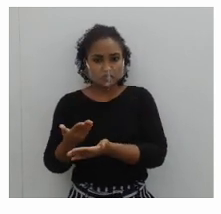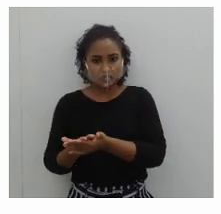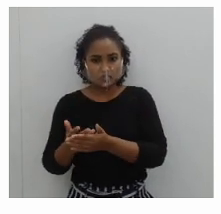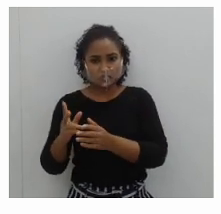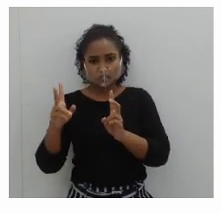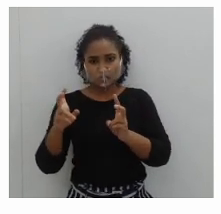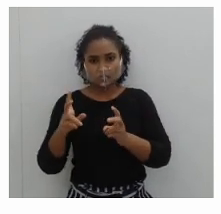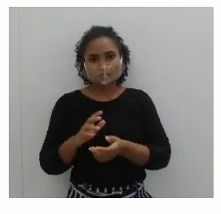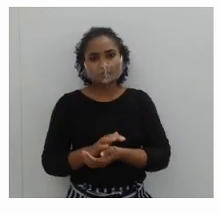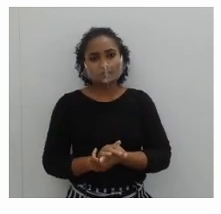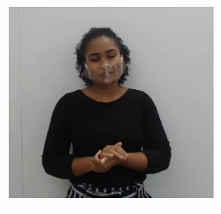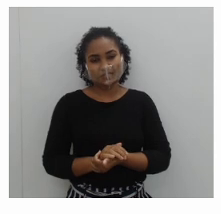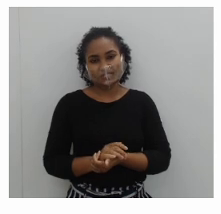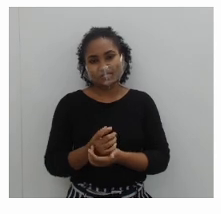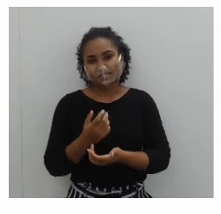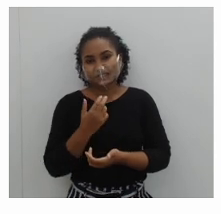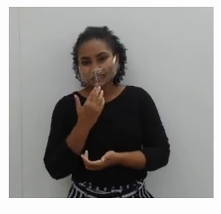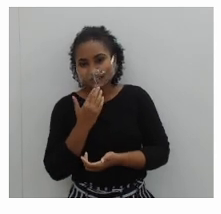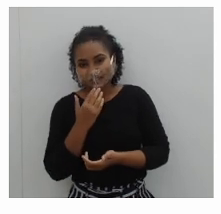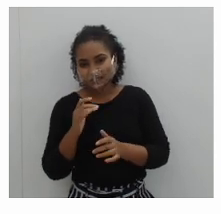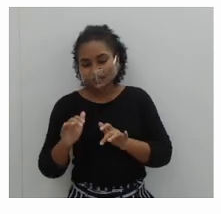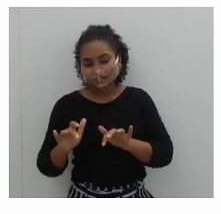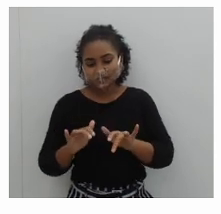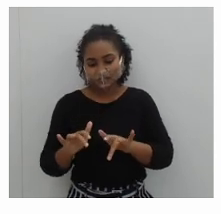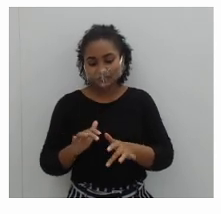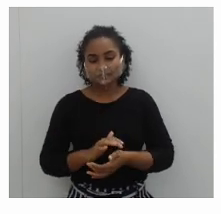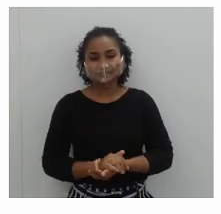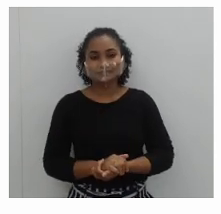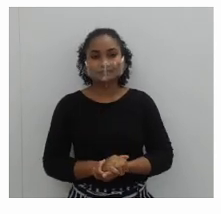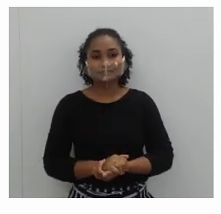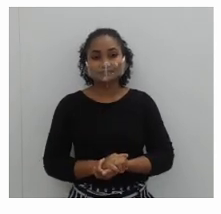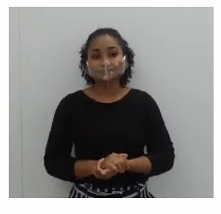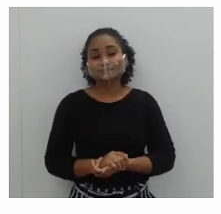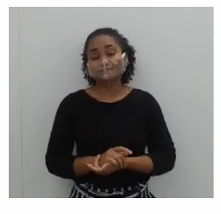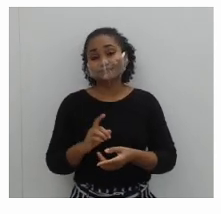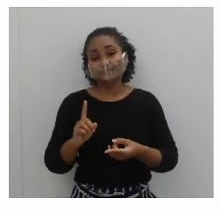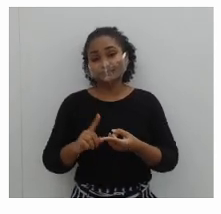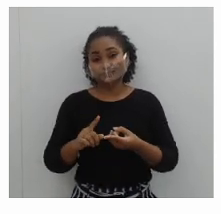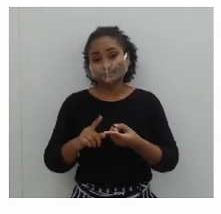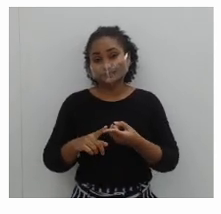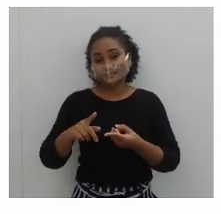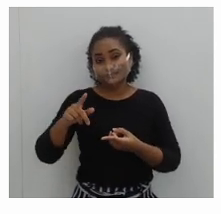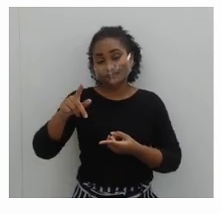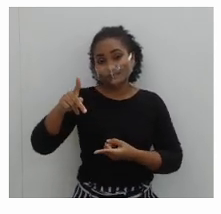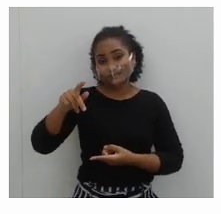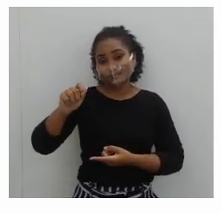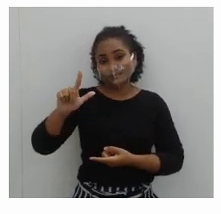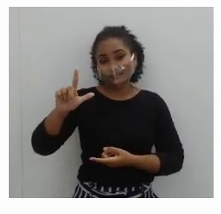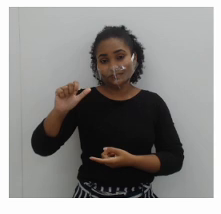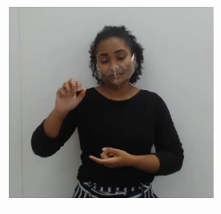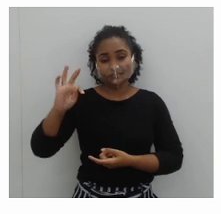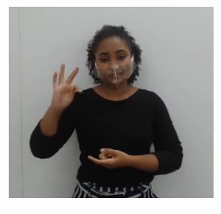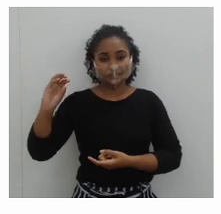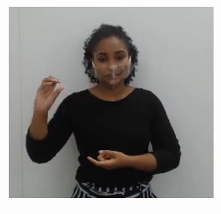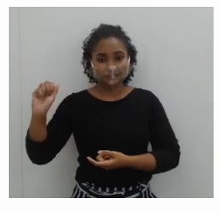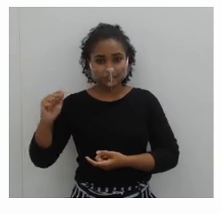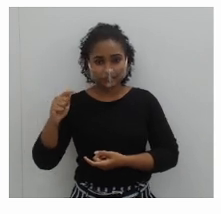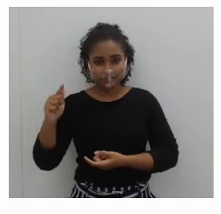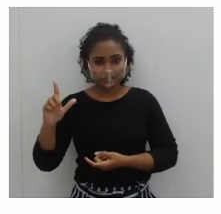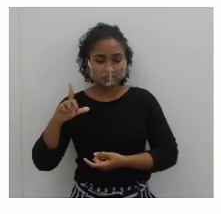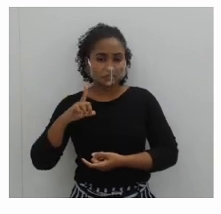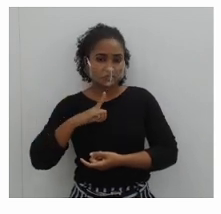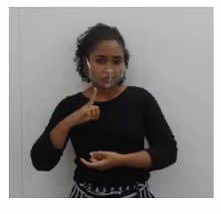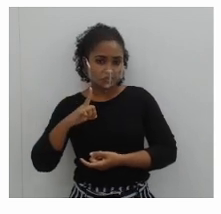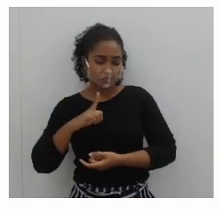Então houve um erro aqui de digitação. Platão foi o primeiro matemático a demonstrar que